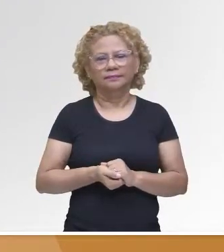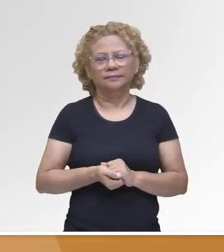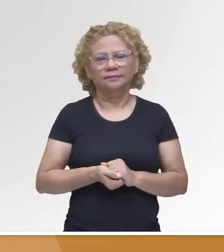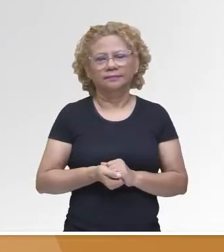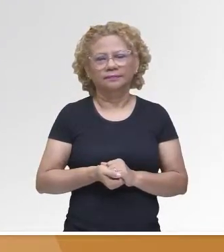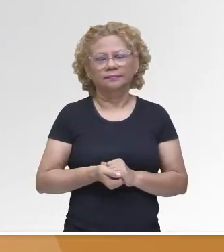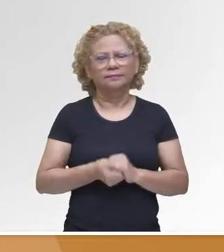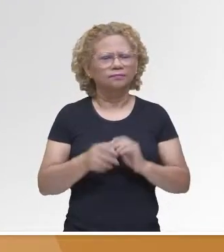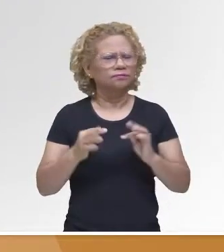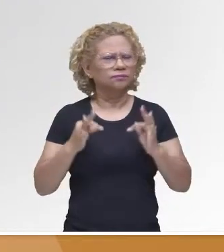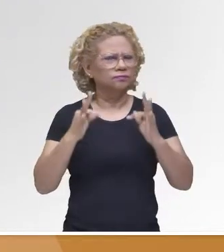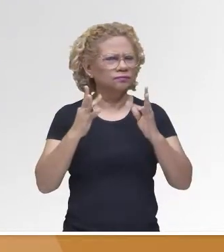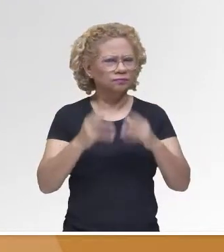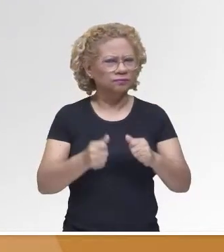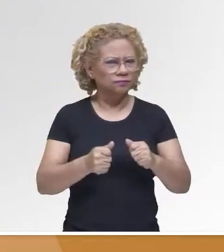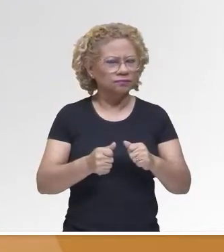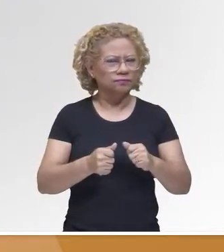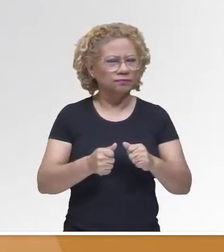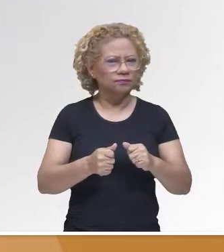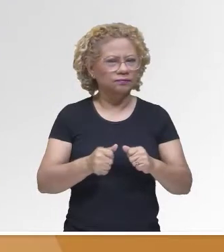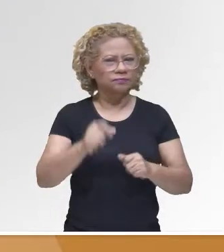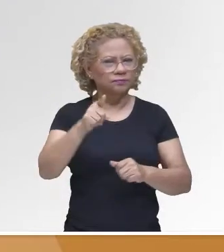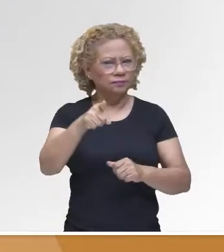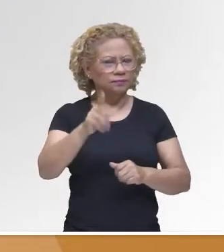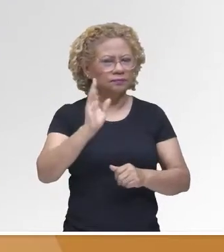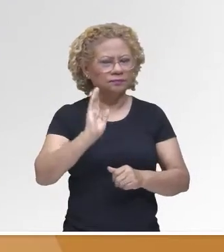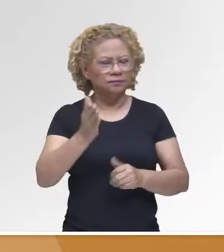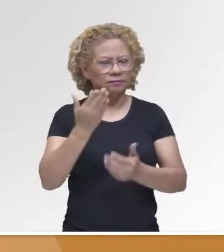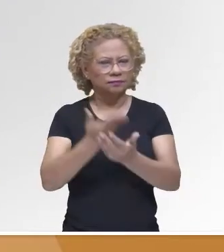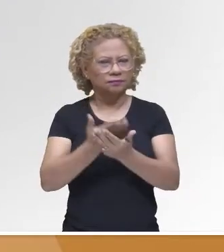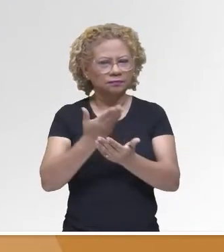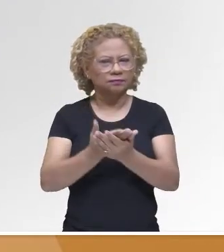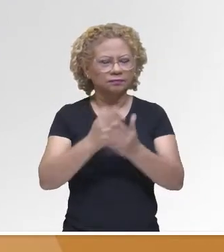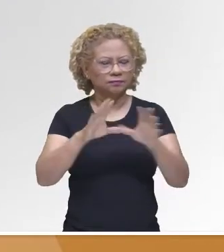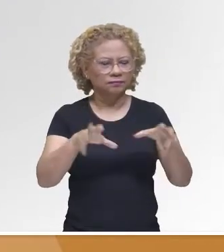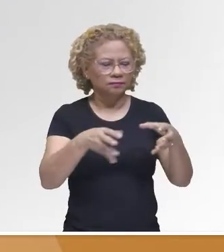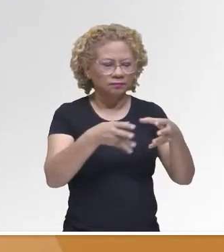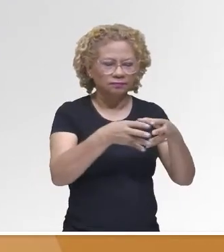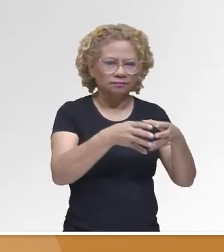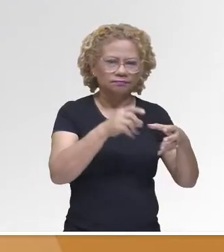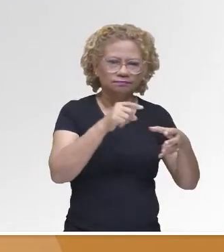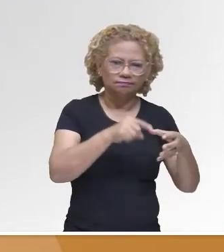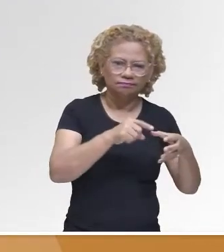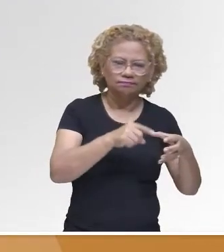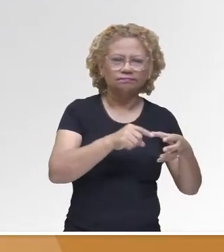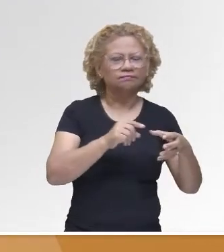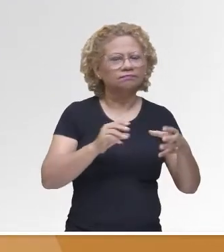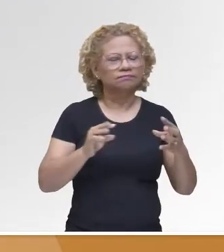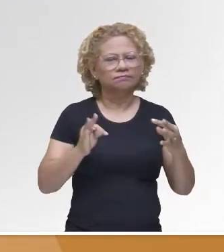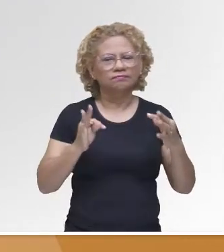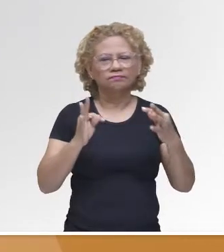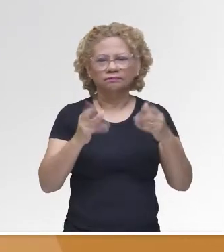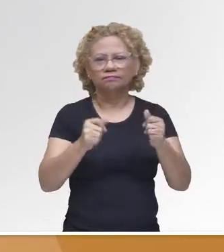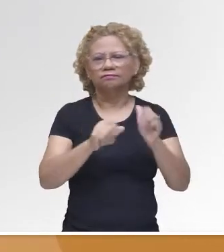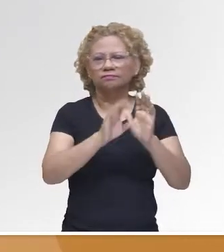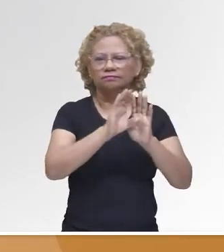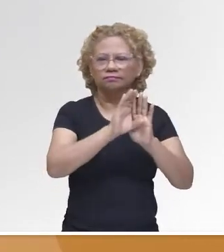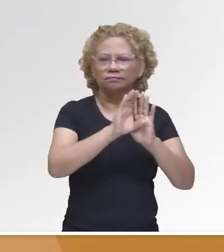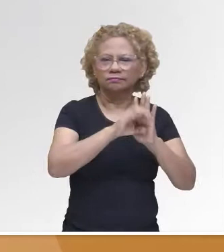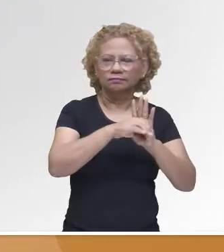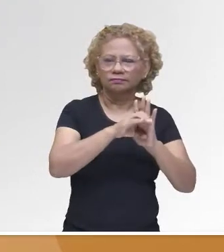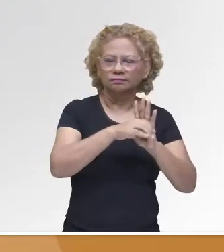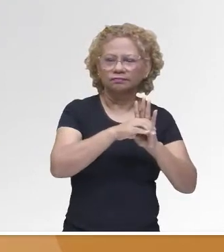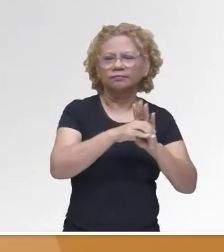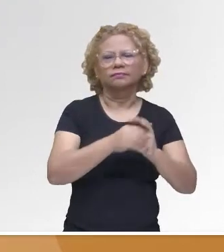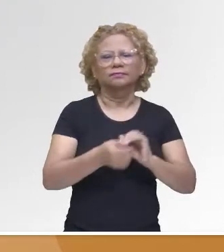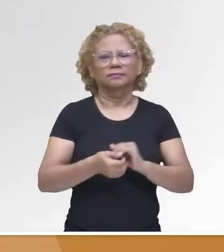juntando todos os conceitos, de uma maneira mais profunda e uma maneira mais particularizada de cada um.